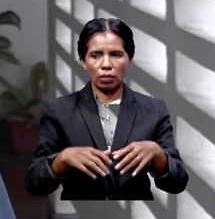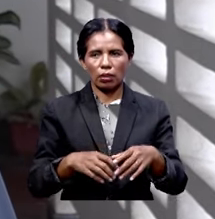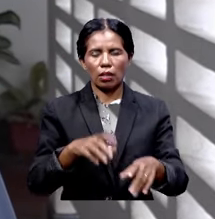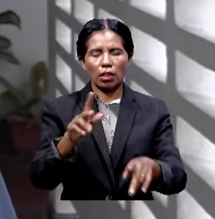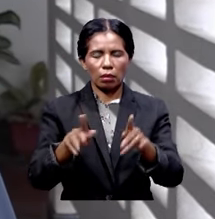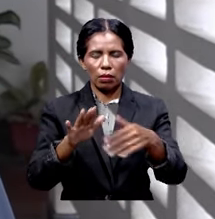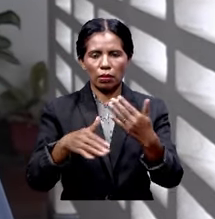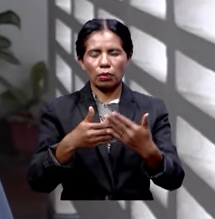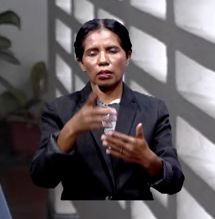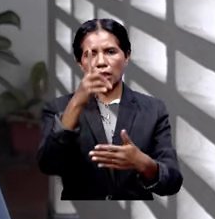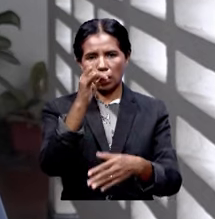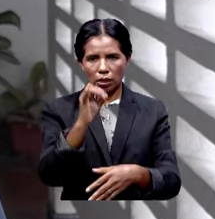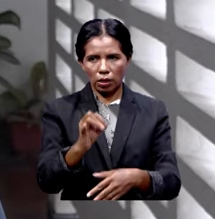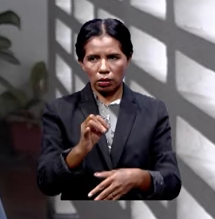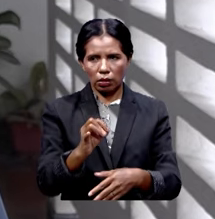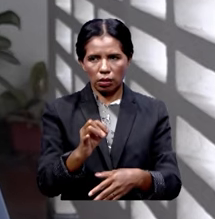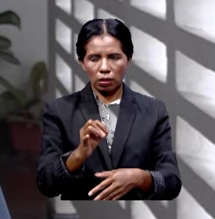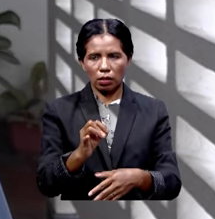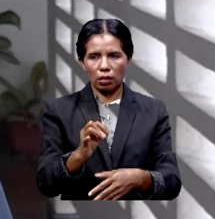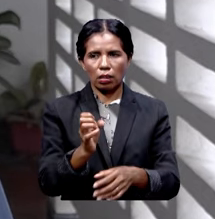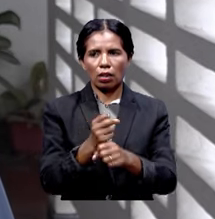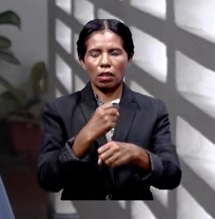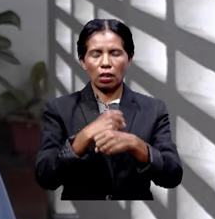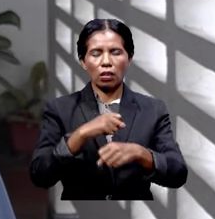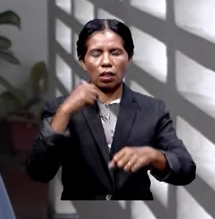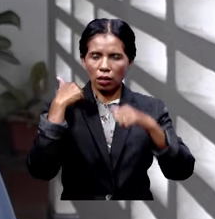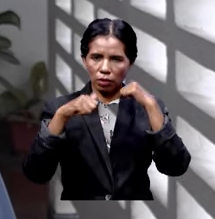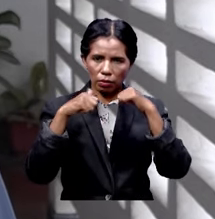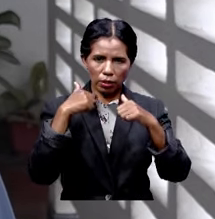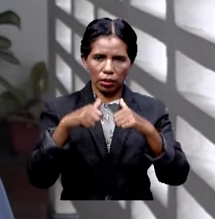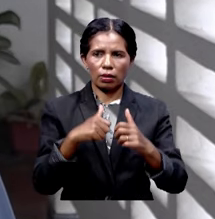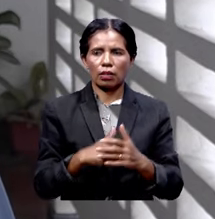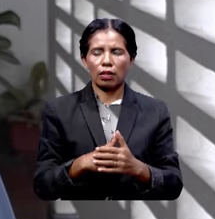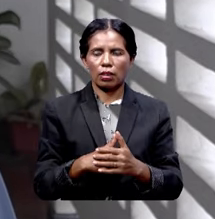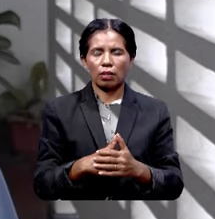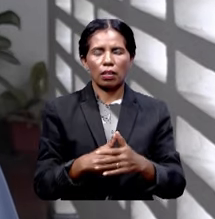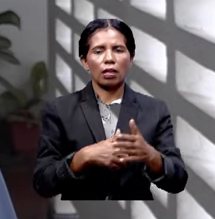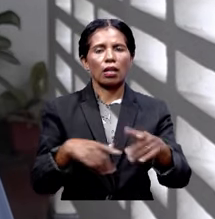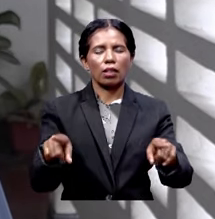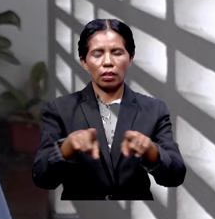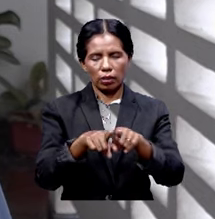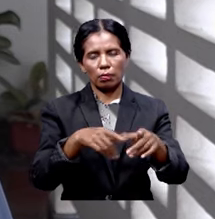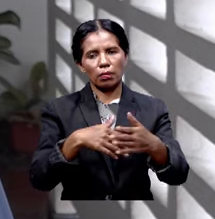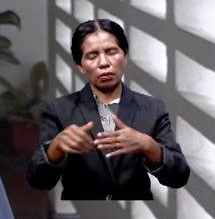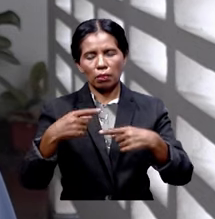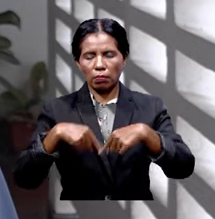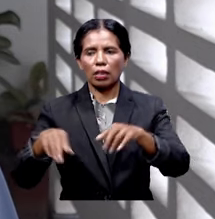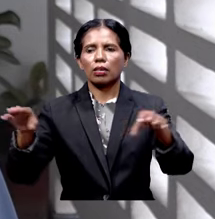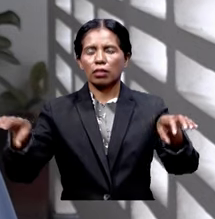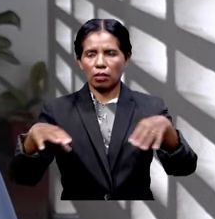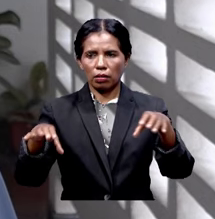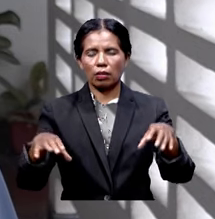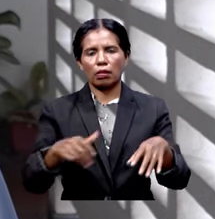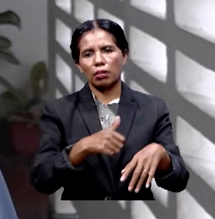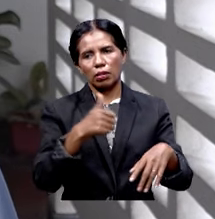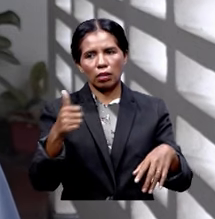komunidade i ha dili lara halo ne aktivitas bye bye balu ba servisu